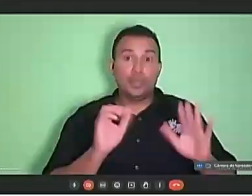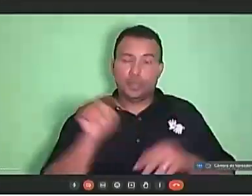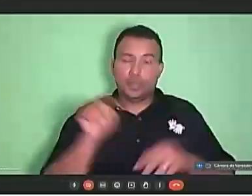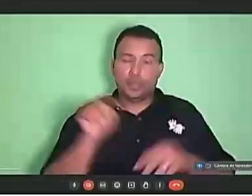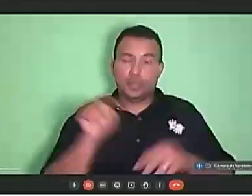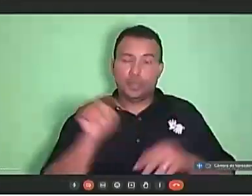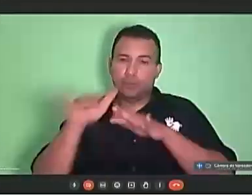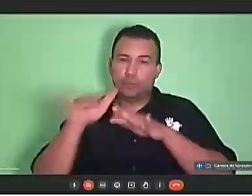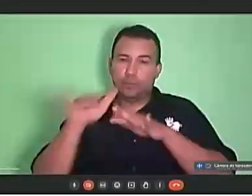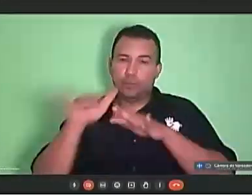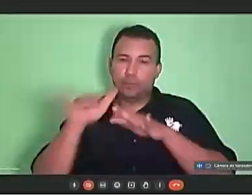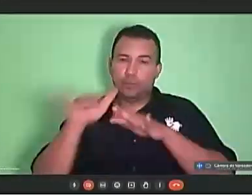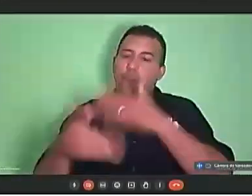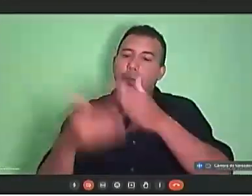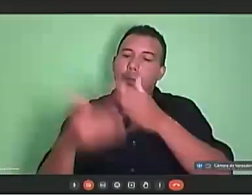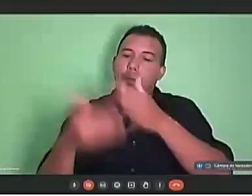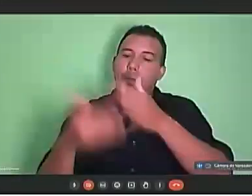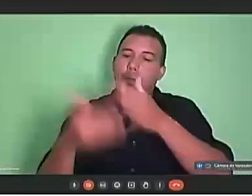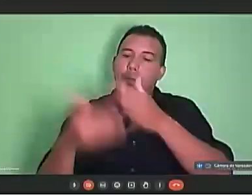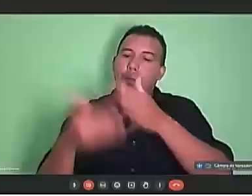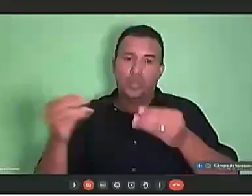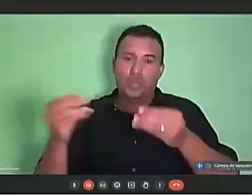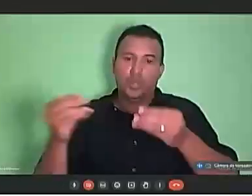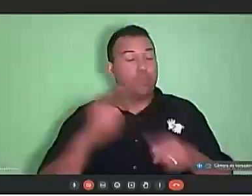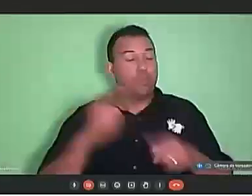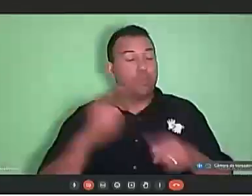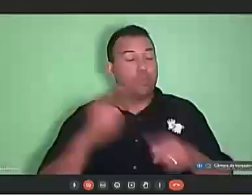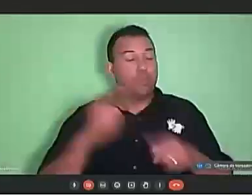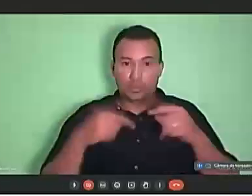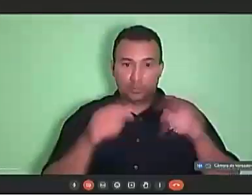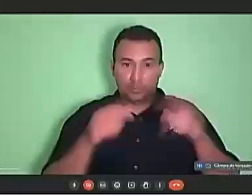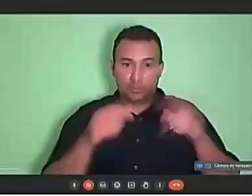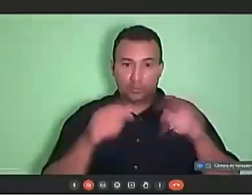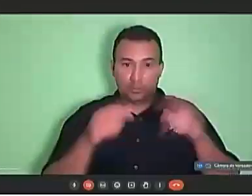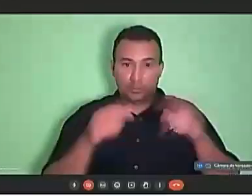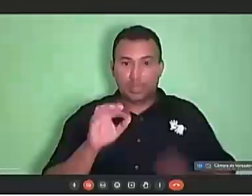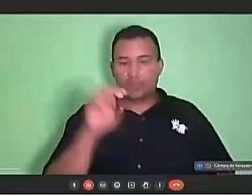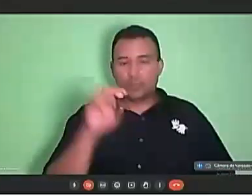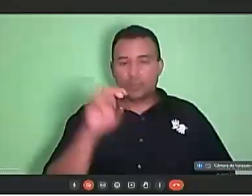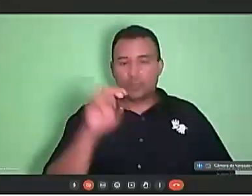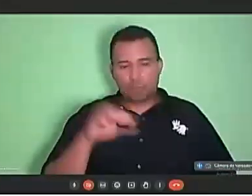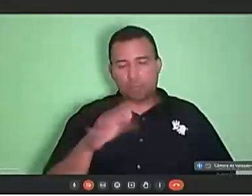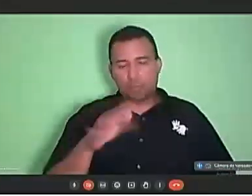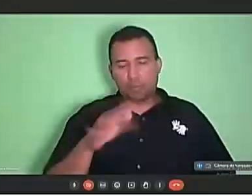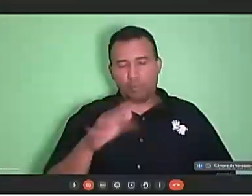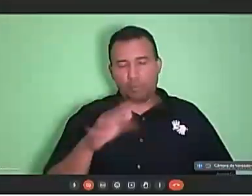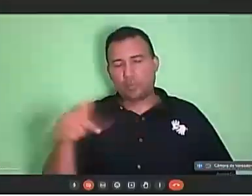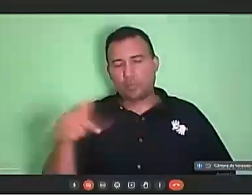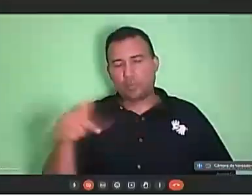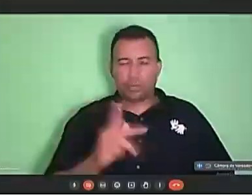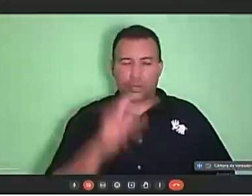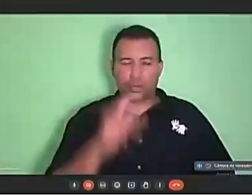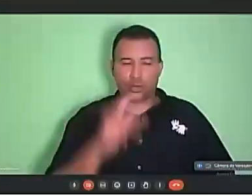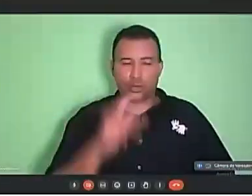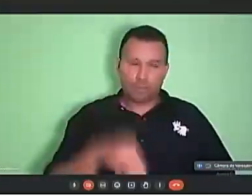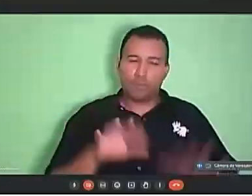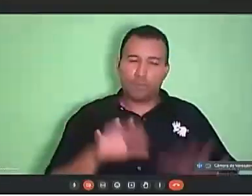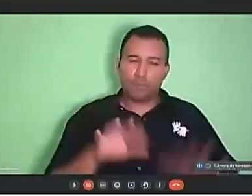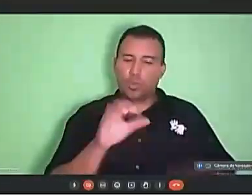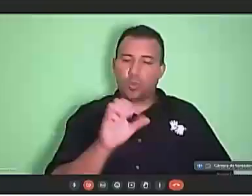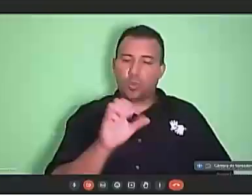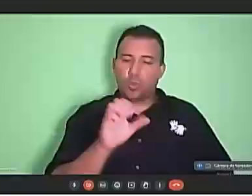perdendo. E para uma obra gigantesca, que seria 5 metros ao longo de 27 quilômetros, para a enchente de 83, conseguiria